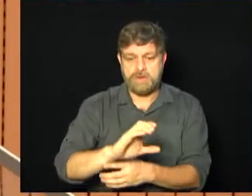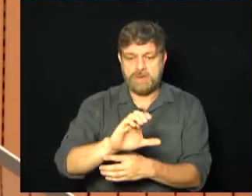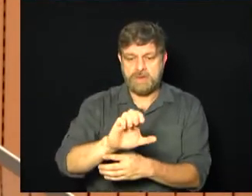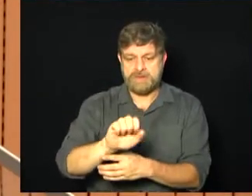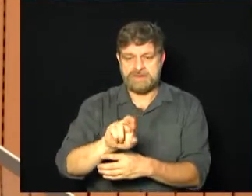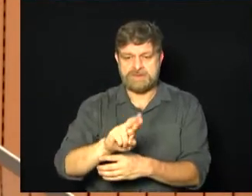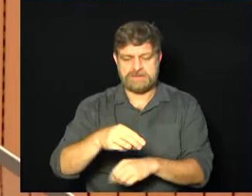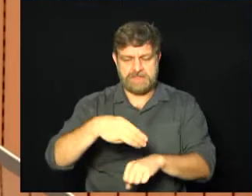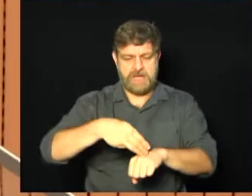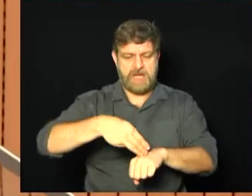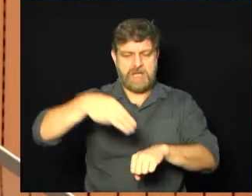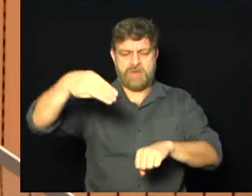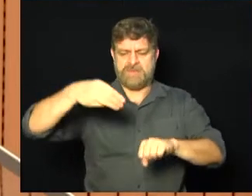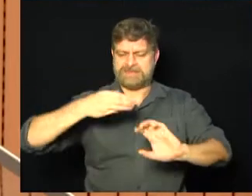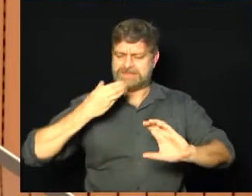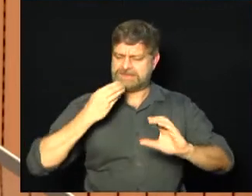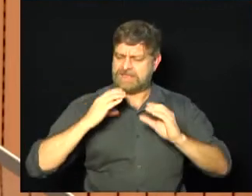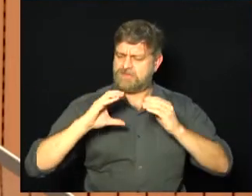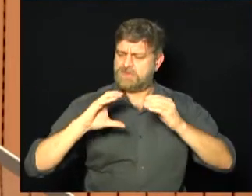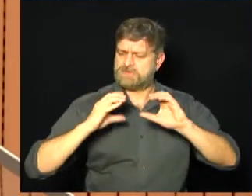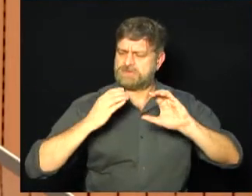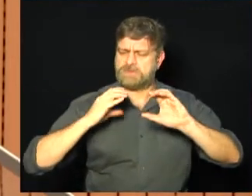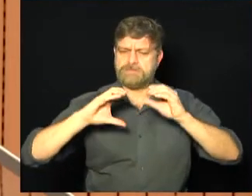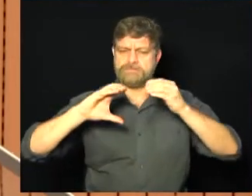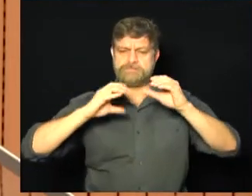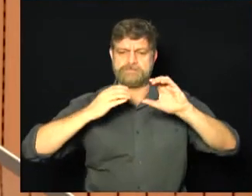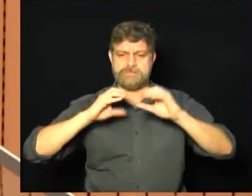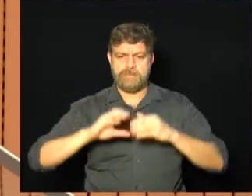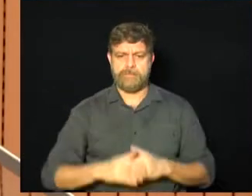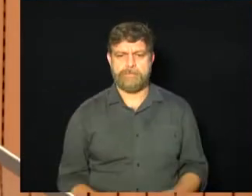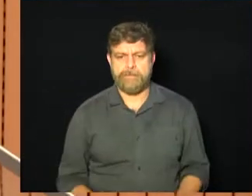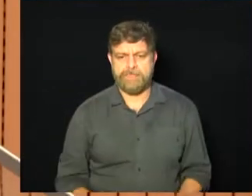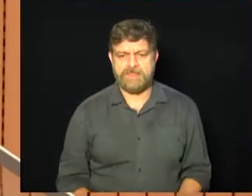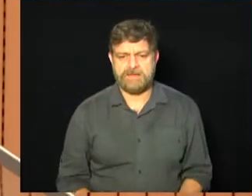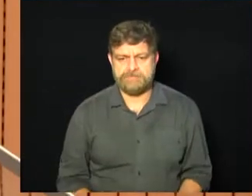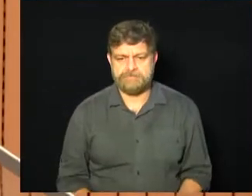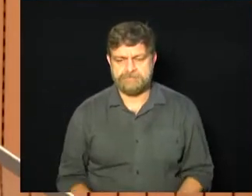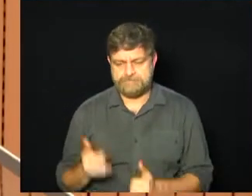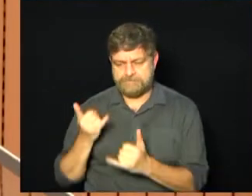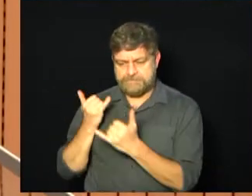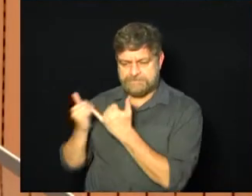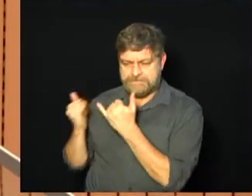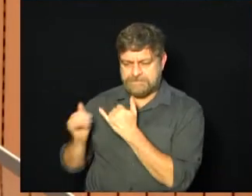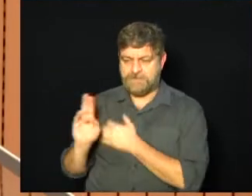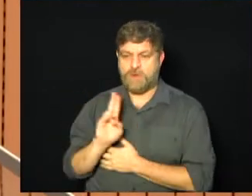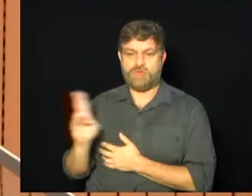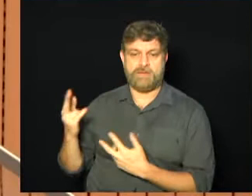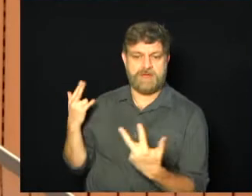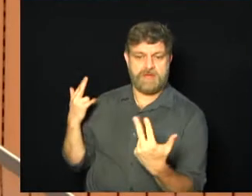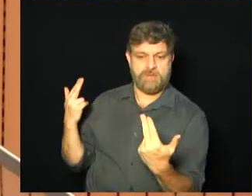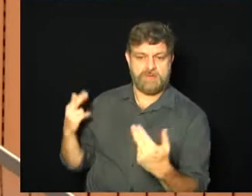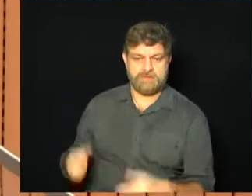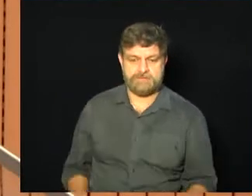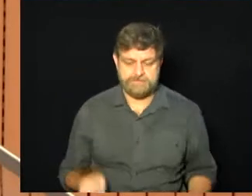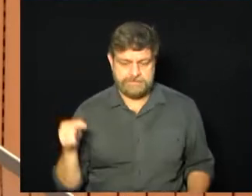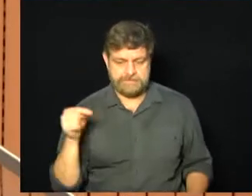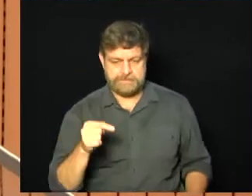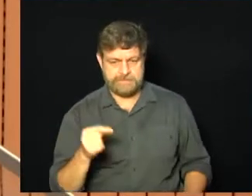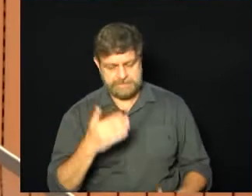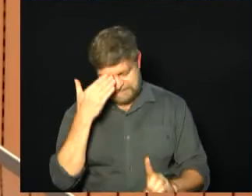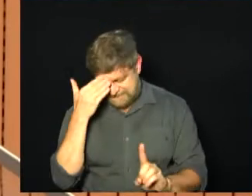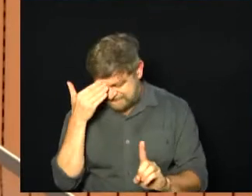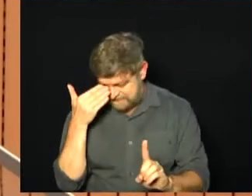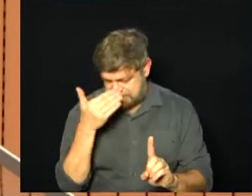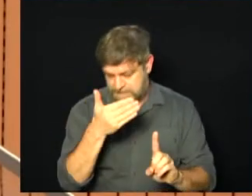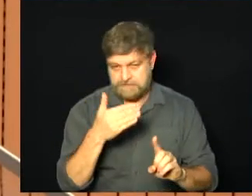mestre da música, do canto. Boa coincidência. Ao tenor César Camargo,